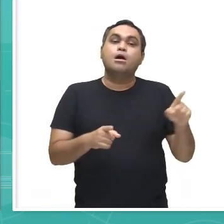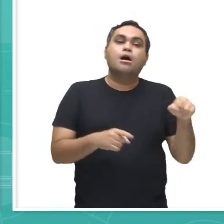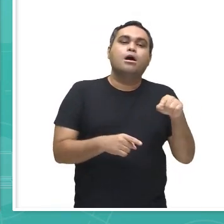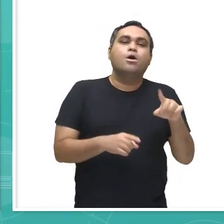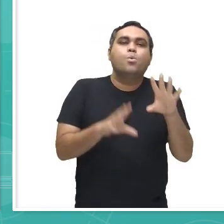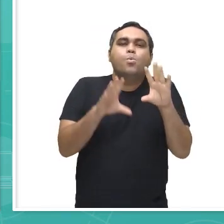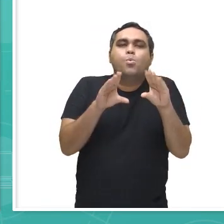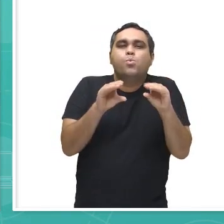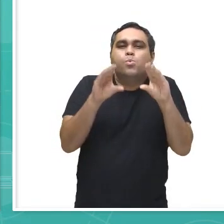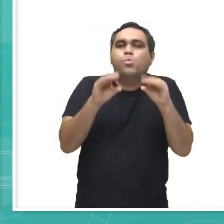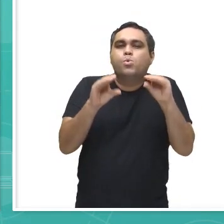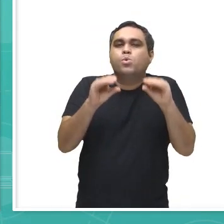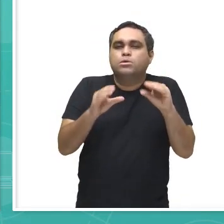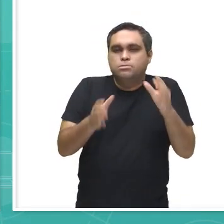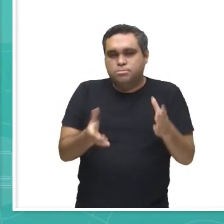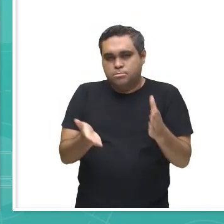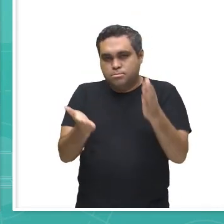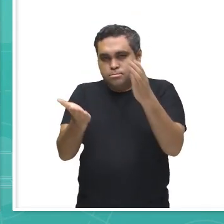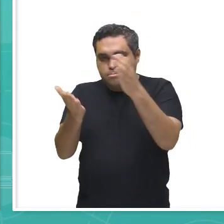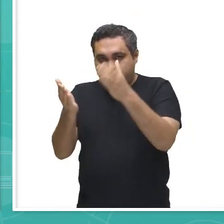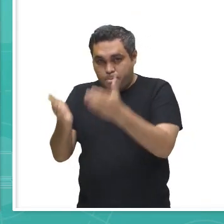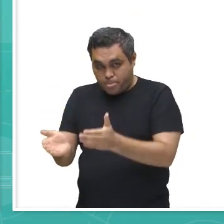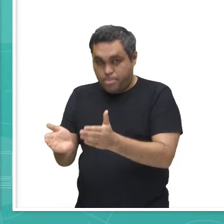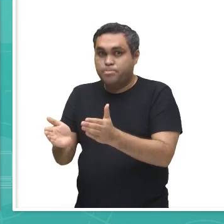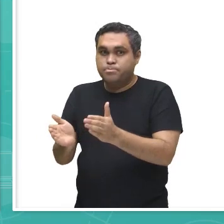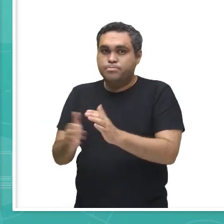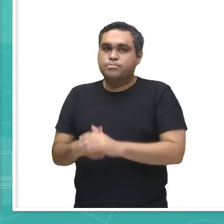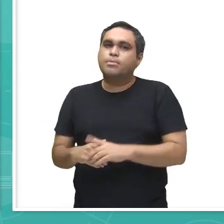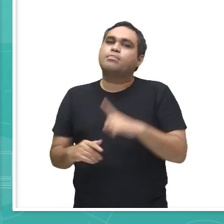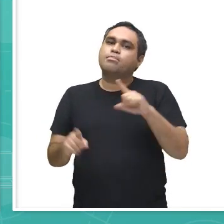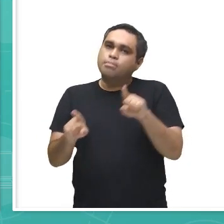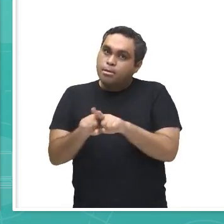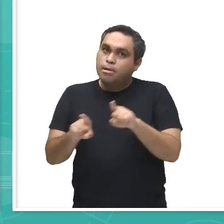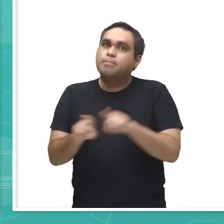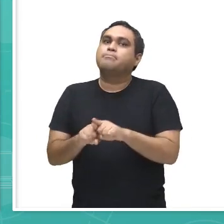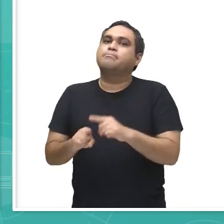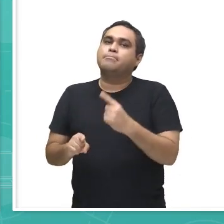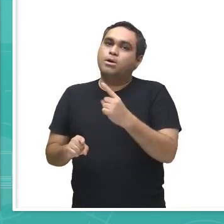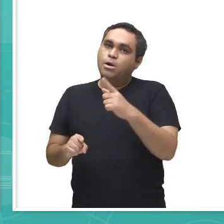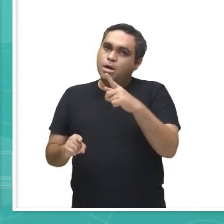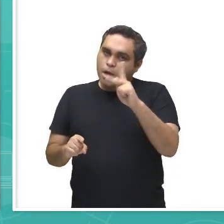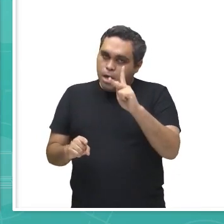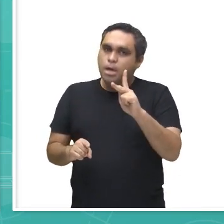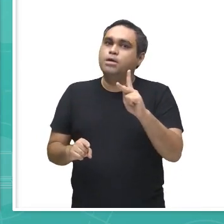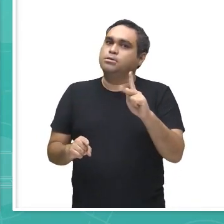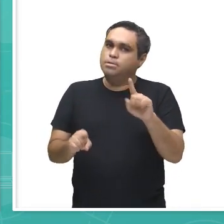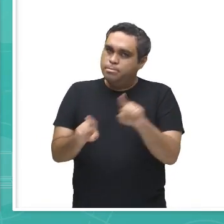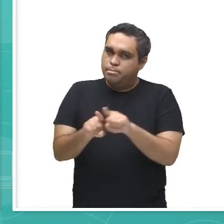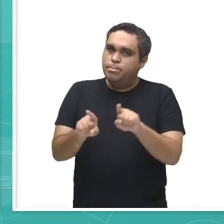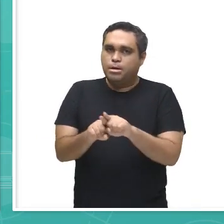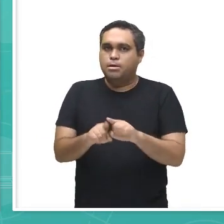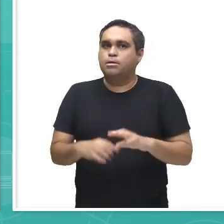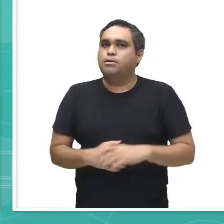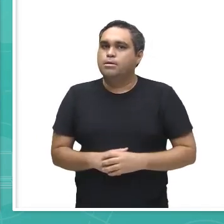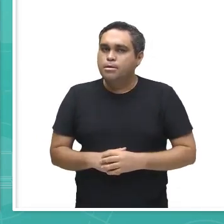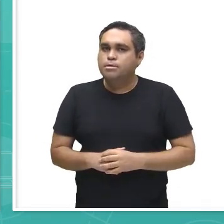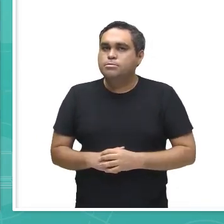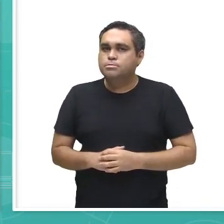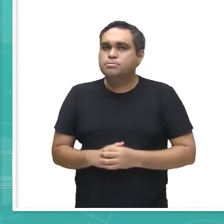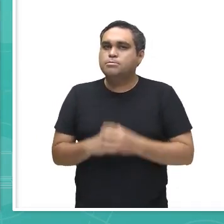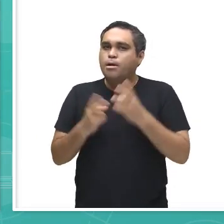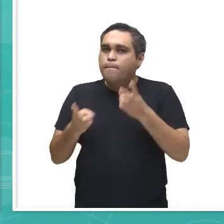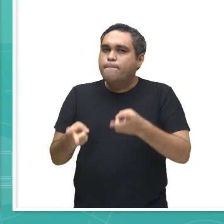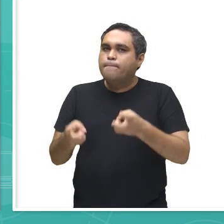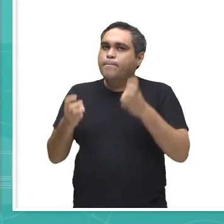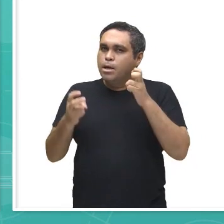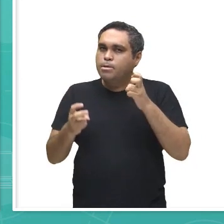algodão, nós também temos 1 quilo. Vamos arredondar para 1 quilo. Então, observamos que esses